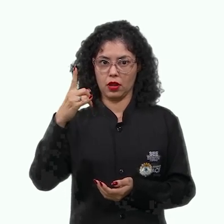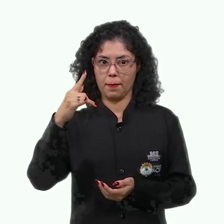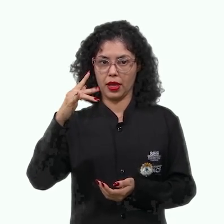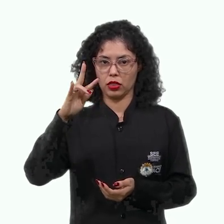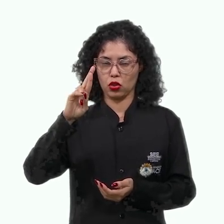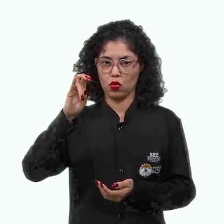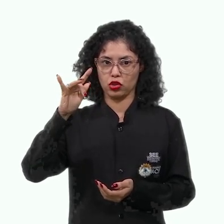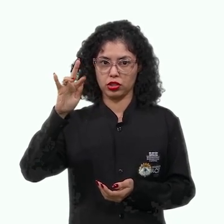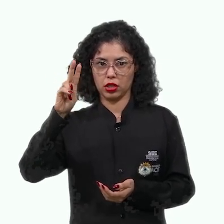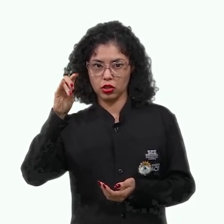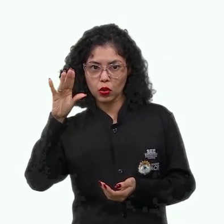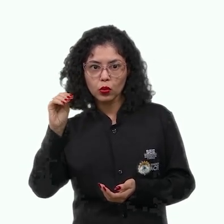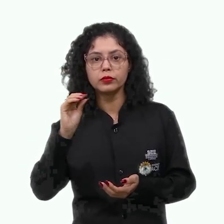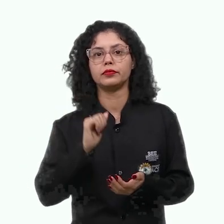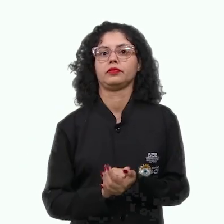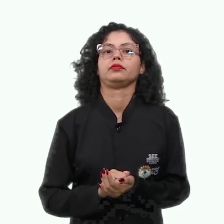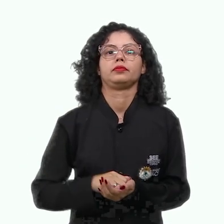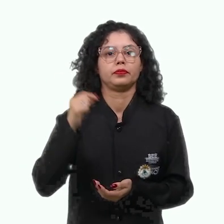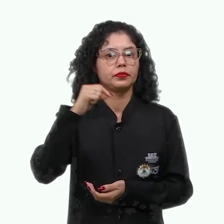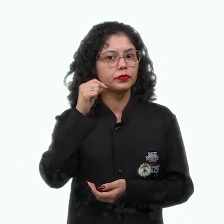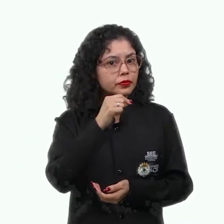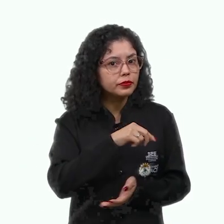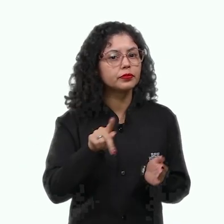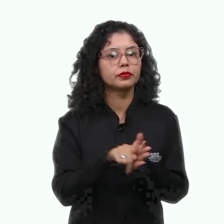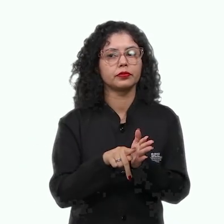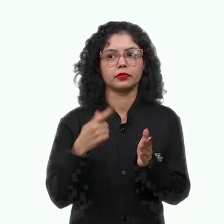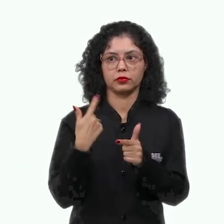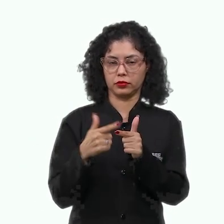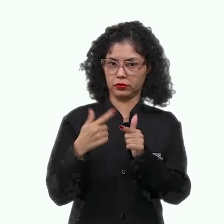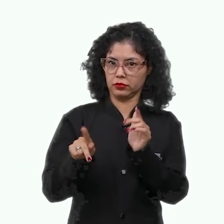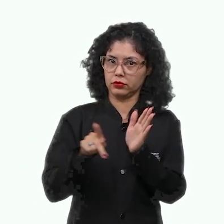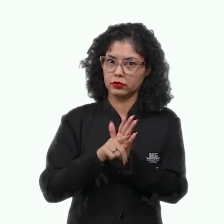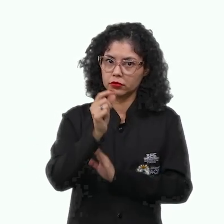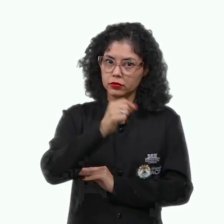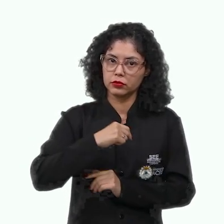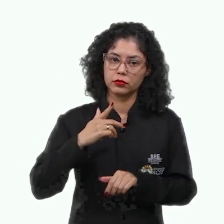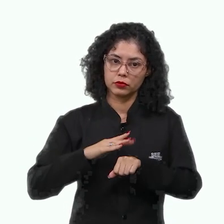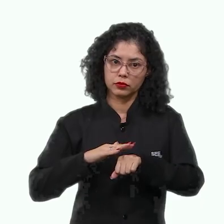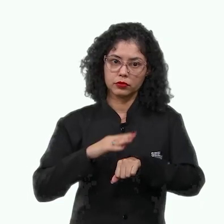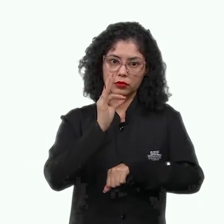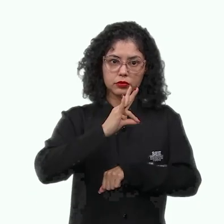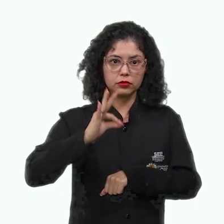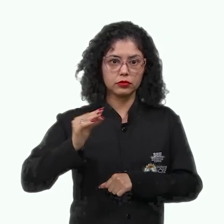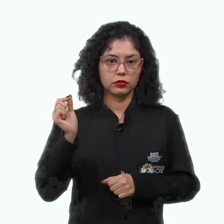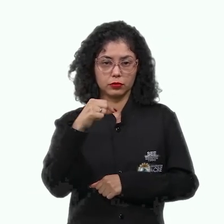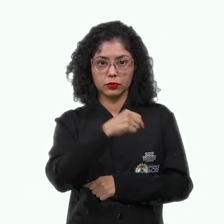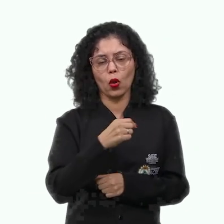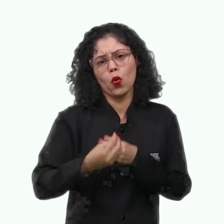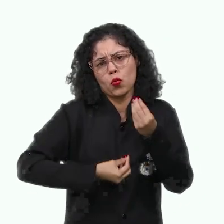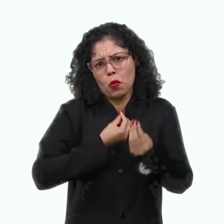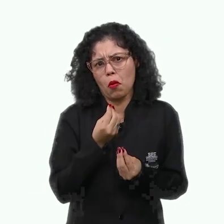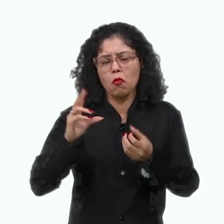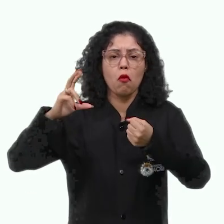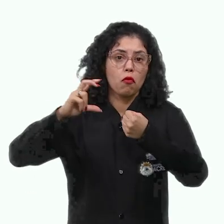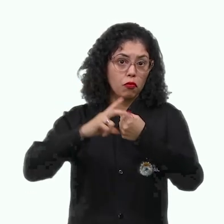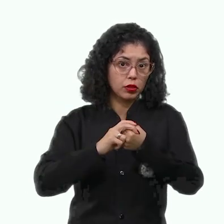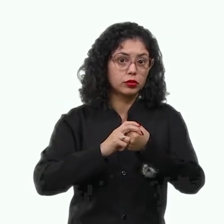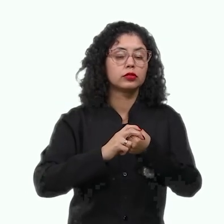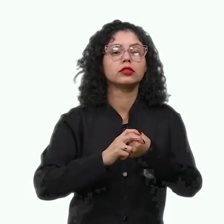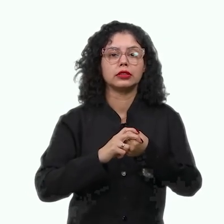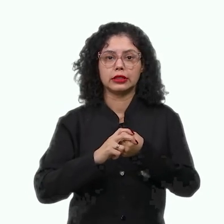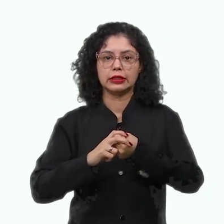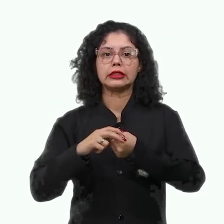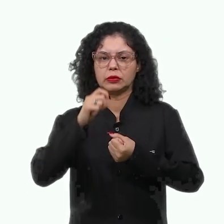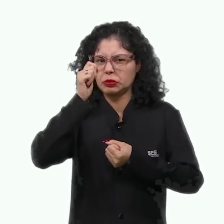entomopatogênicos, pessoal. São patógenos de insetos, ou seja, eles causam doenças nos insetos. Funcionam como o vírus da gripe para os insetos. Eles entram